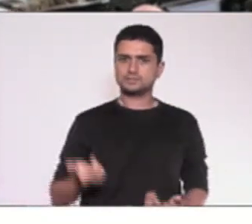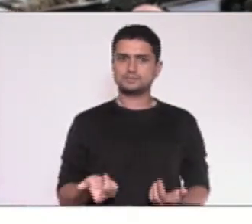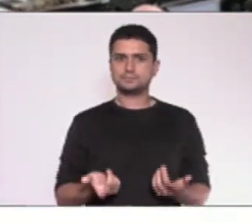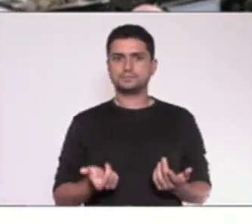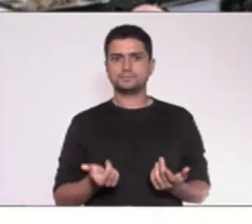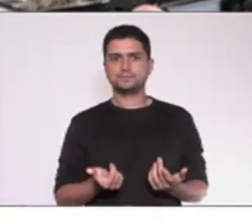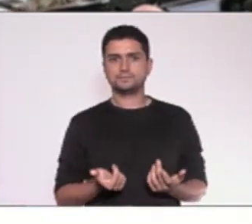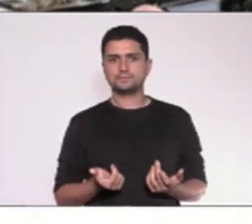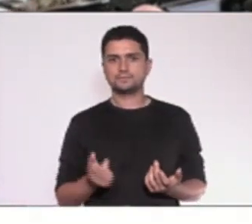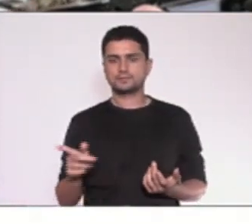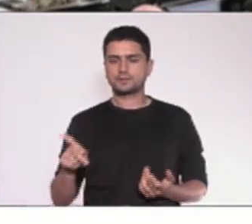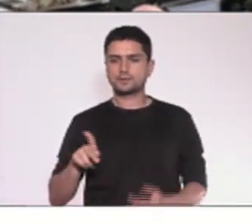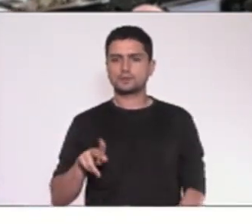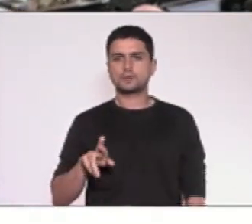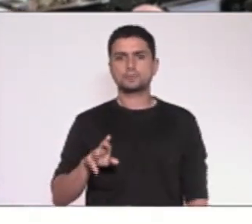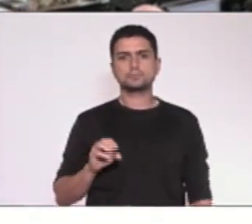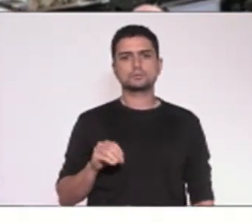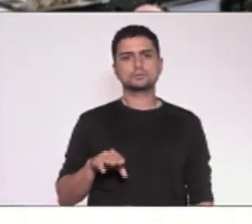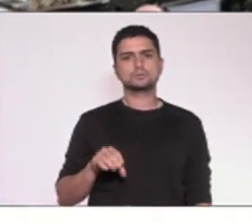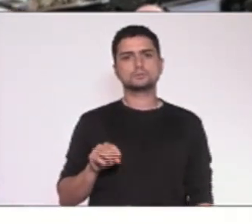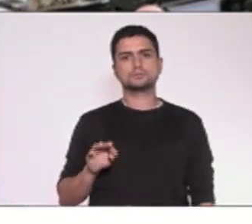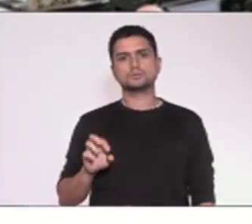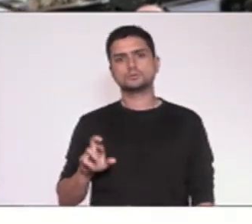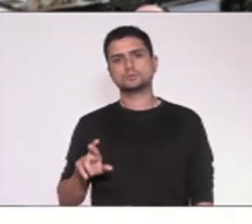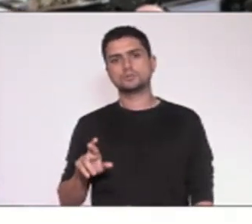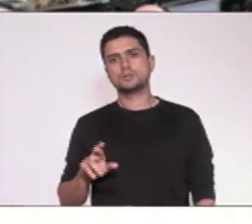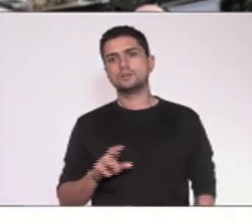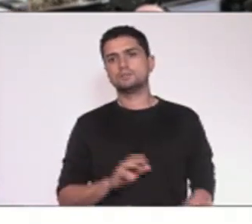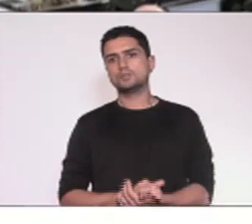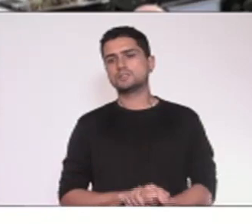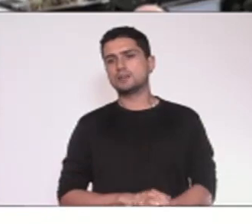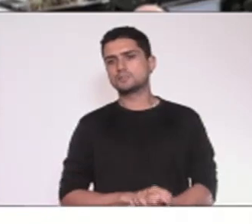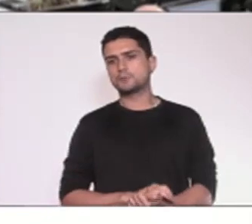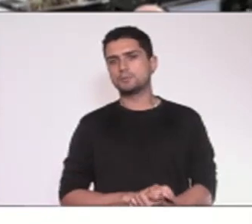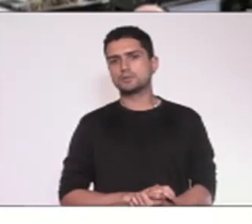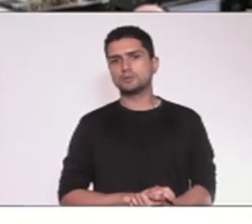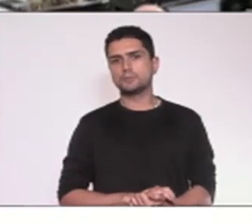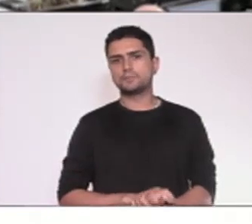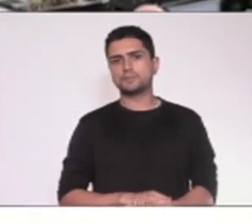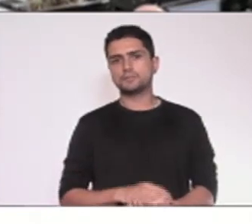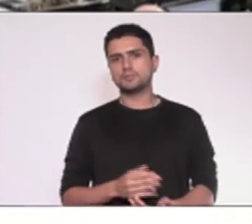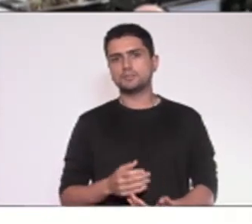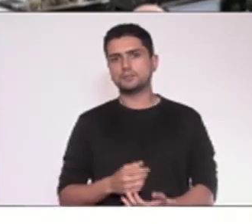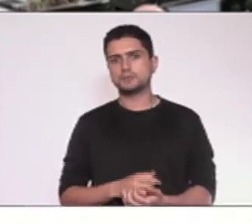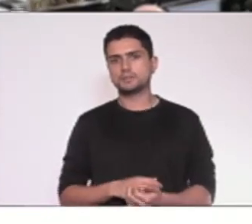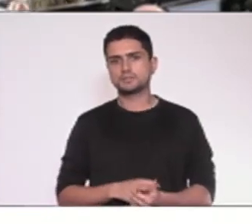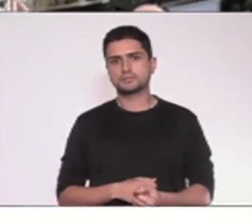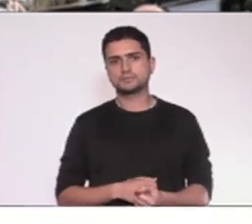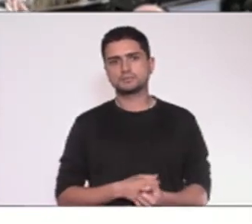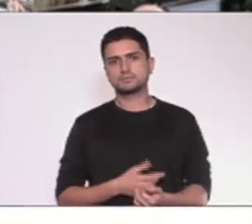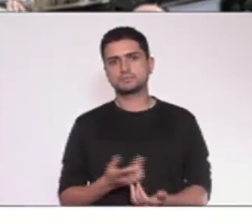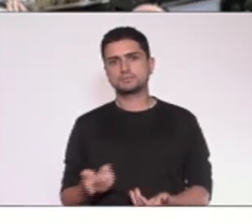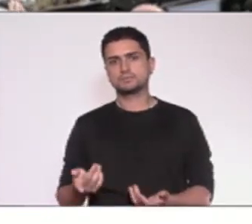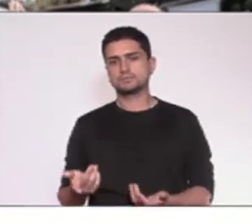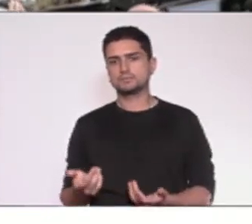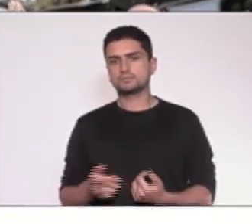Promotora de Justiça, doutora Carmen Elisa Bastos de Carvalho. Muito obrigado.